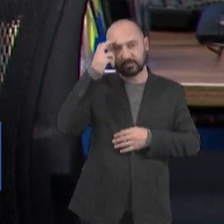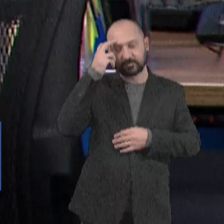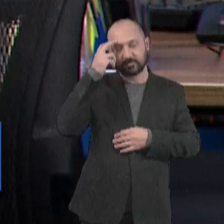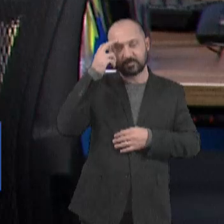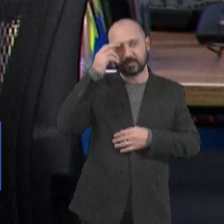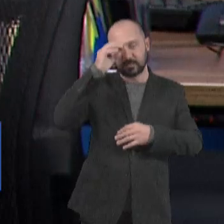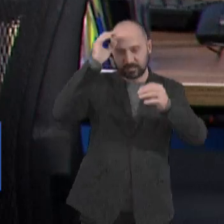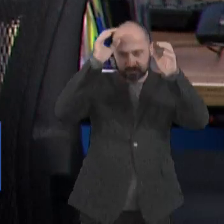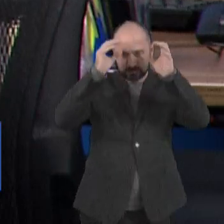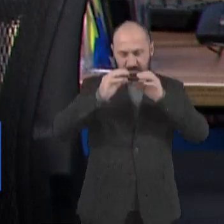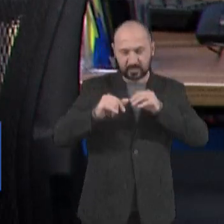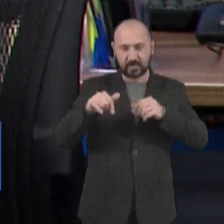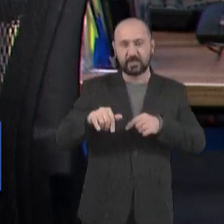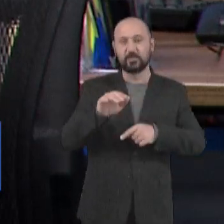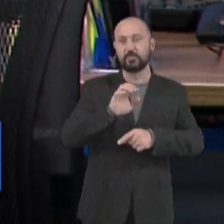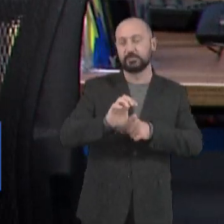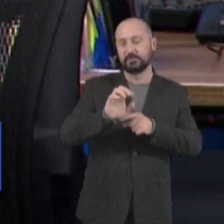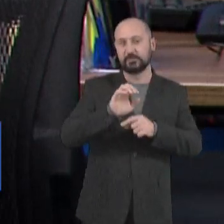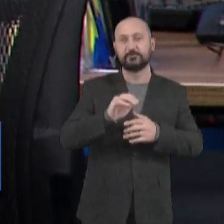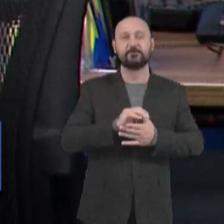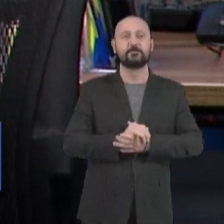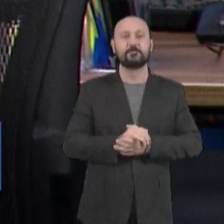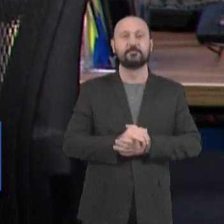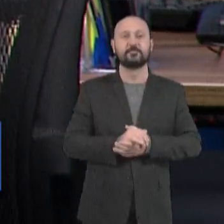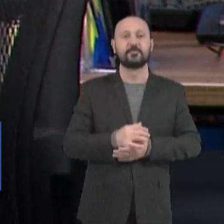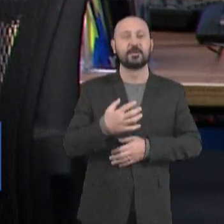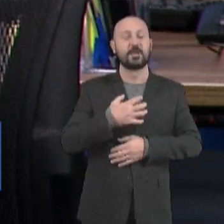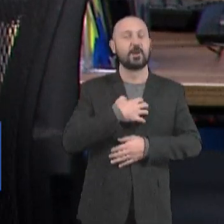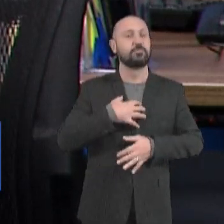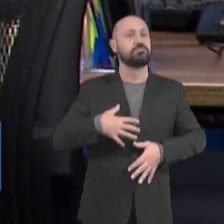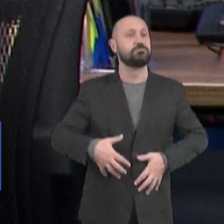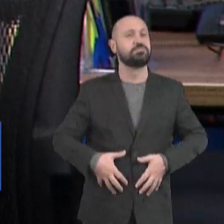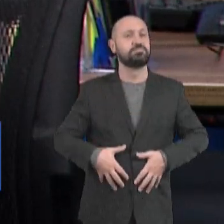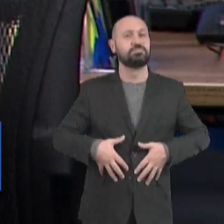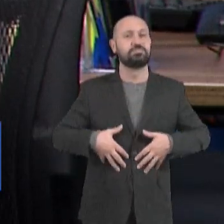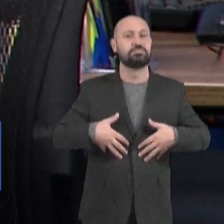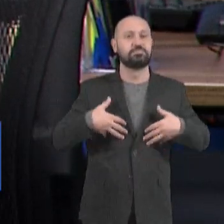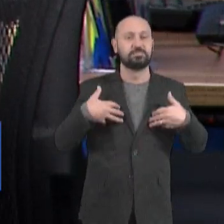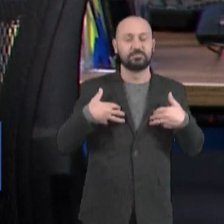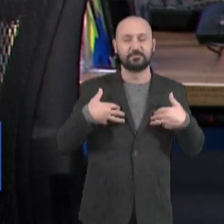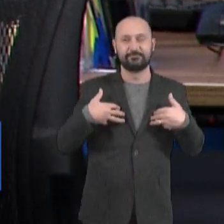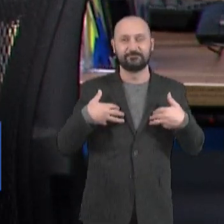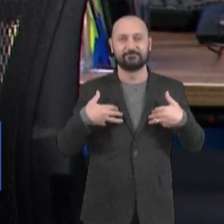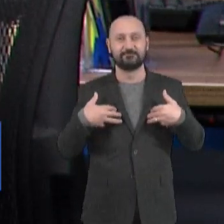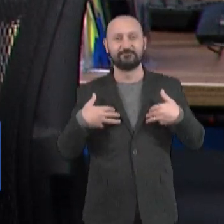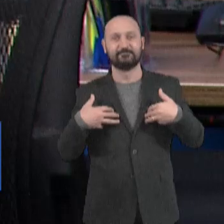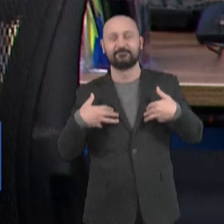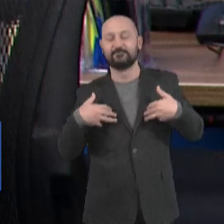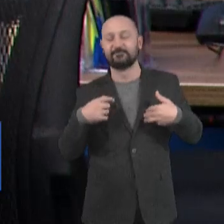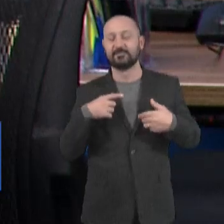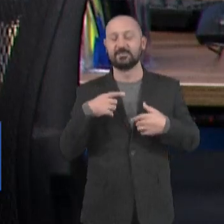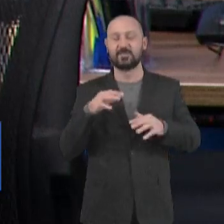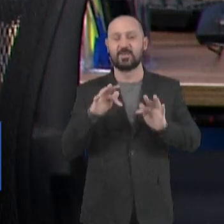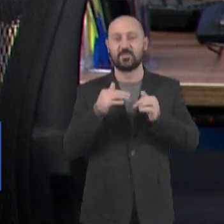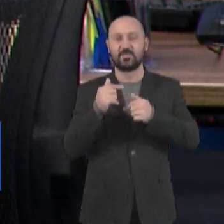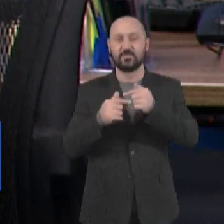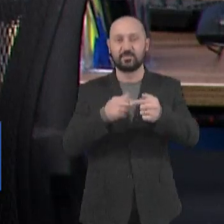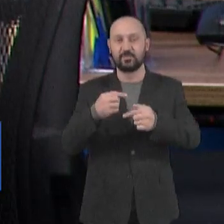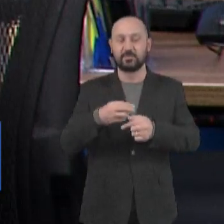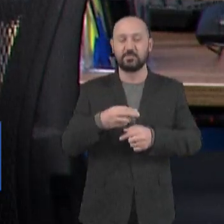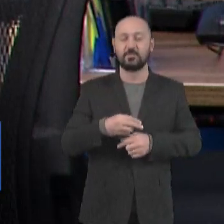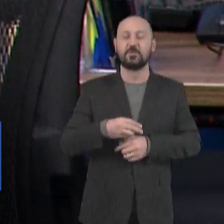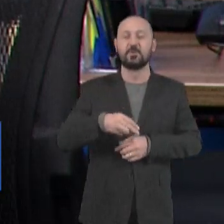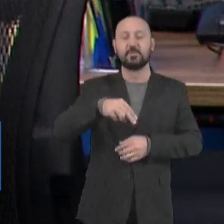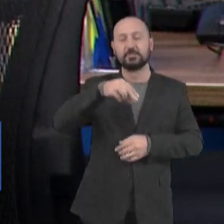da cidadania do nosso Estado. Eu fico muito orgulhoso também de ser o descendente, o